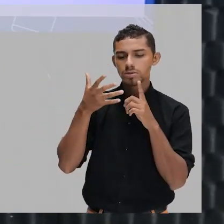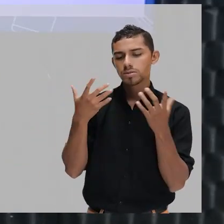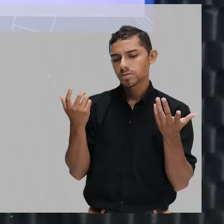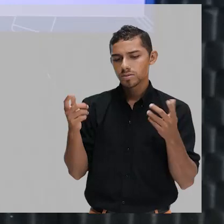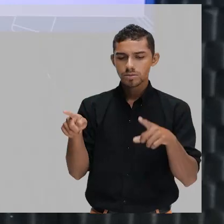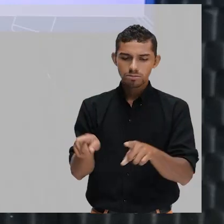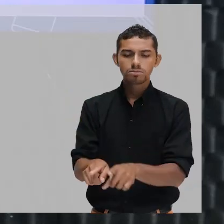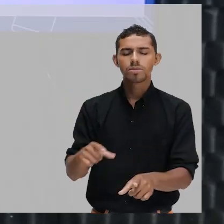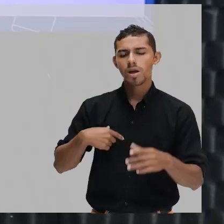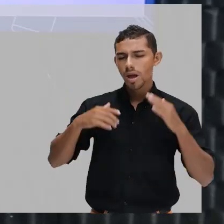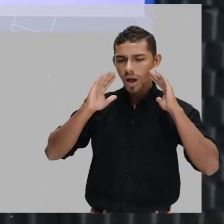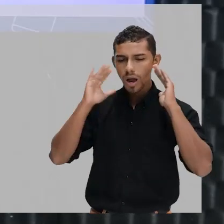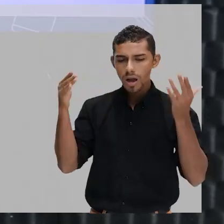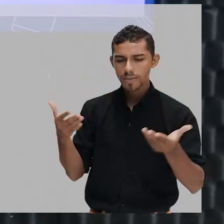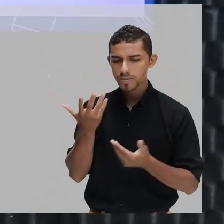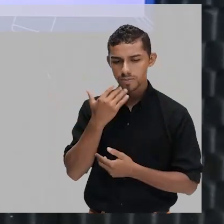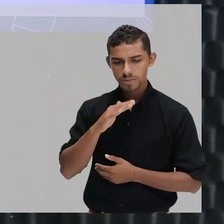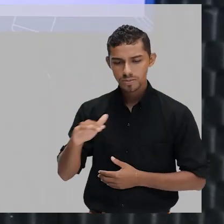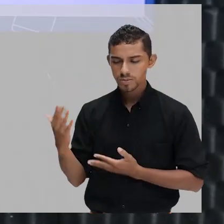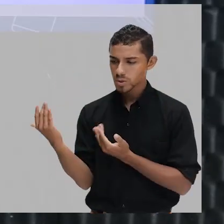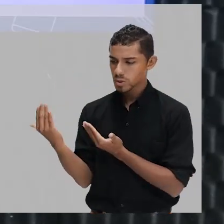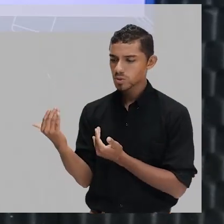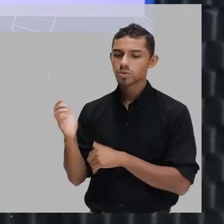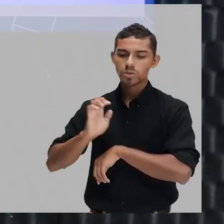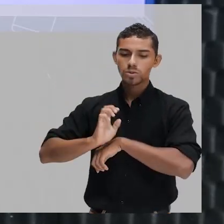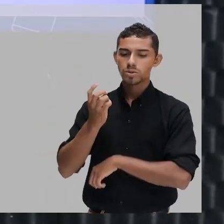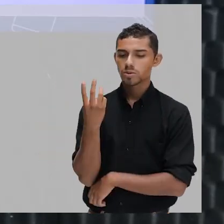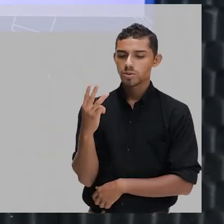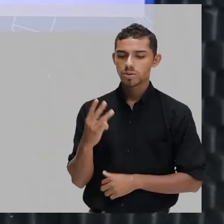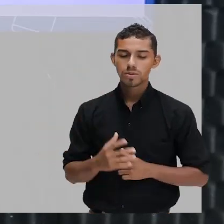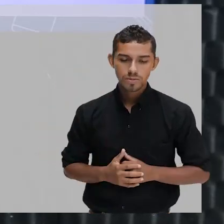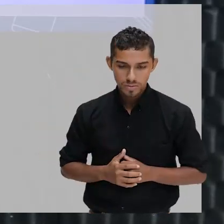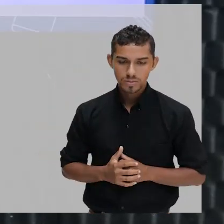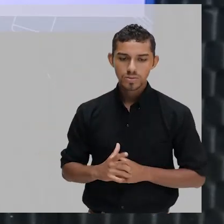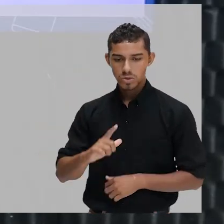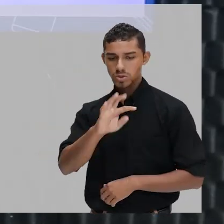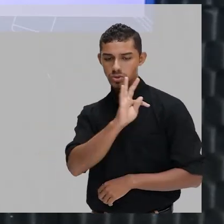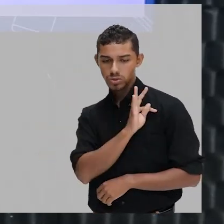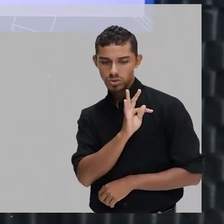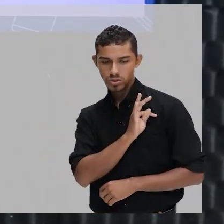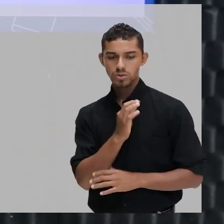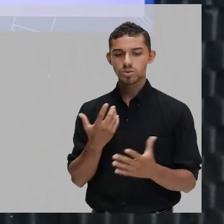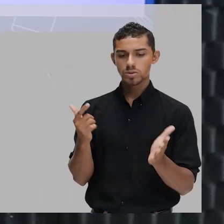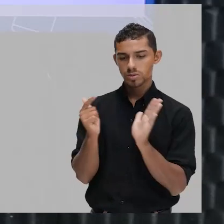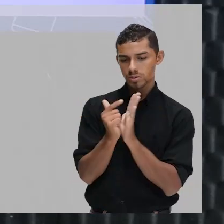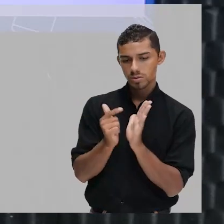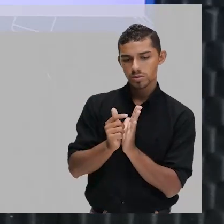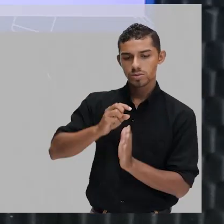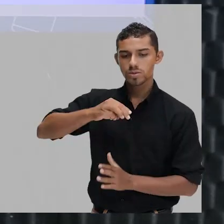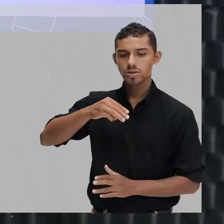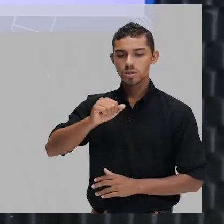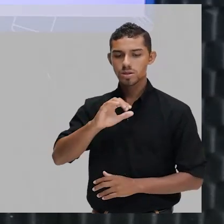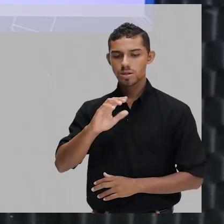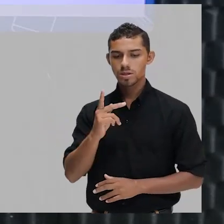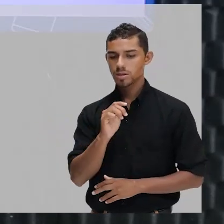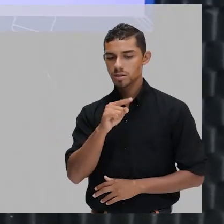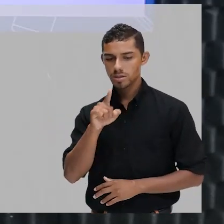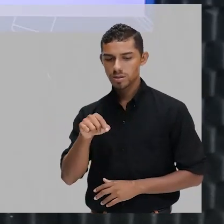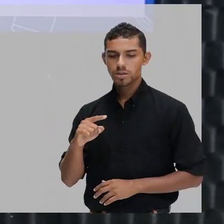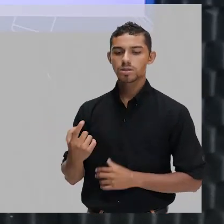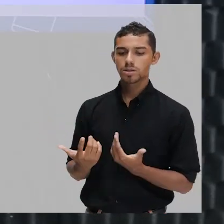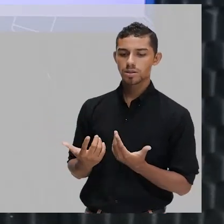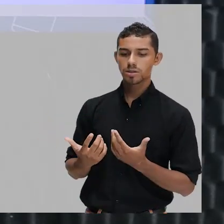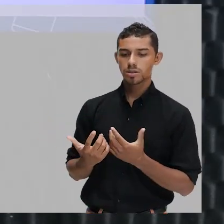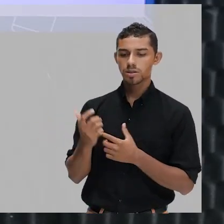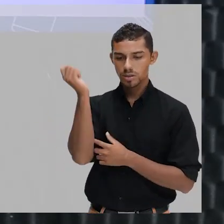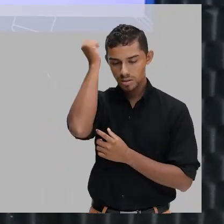bonecos, tendo como alvo o público infanto-juvenil maranhense. Técnica de papel machê, bonecos vestidos com a mão, ornamentados para uma